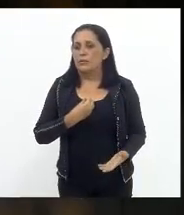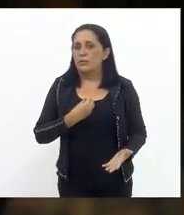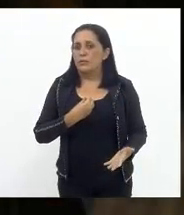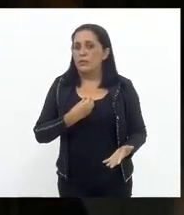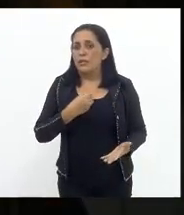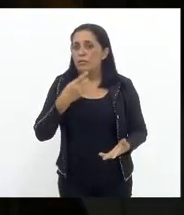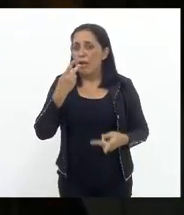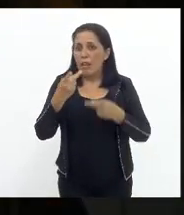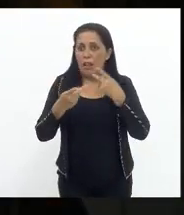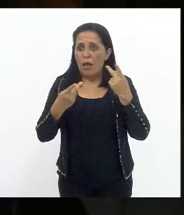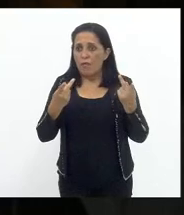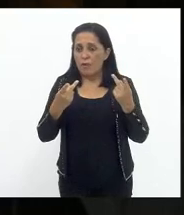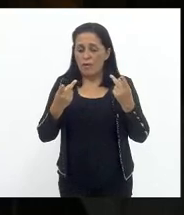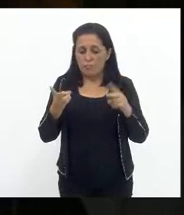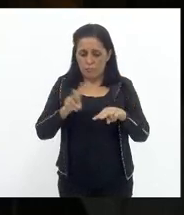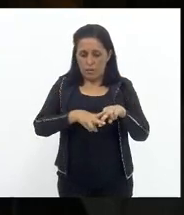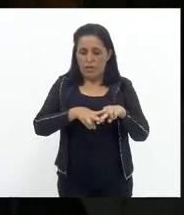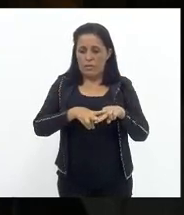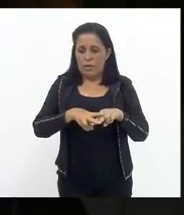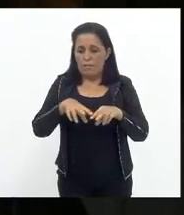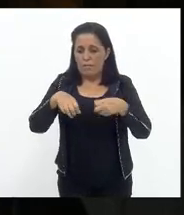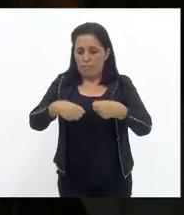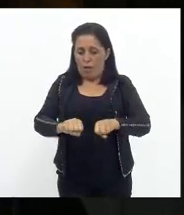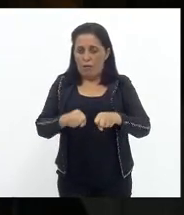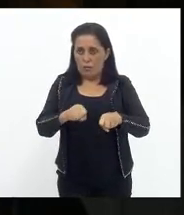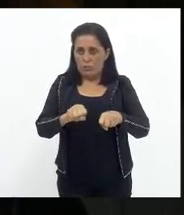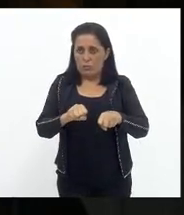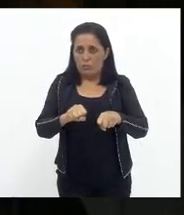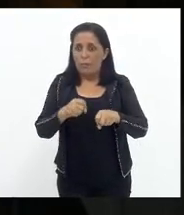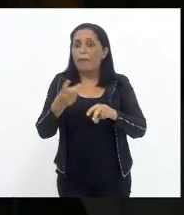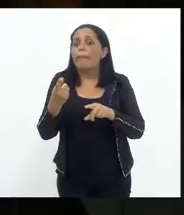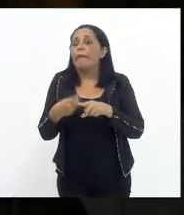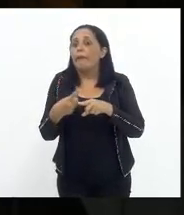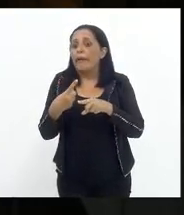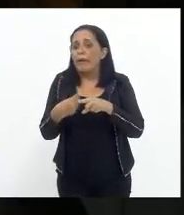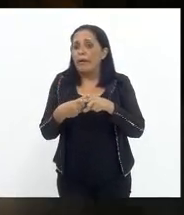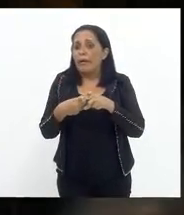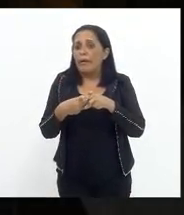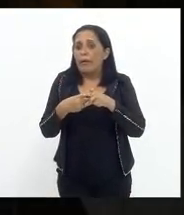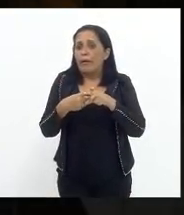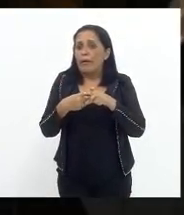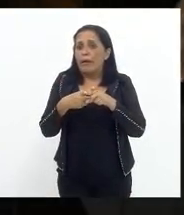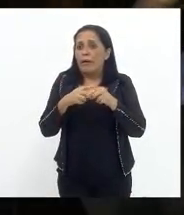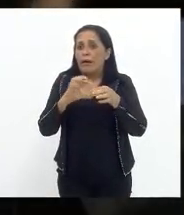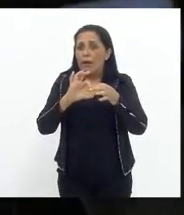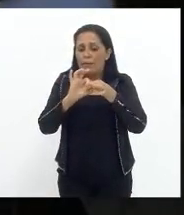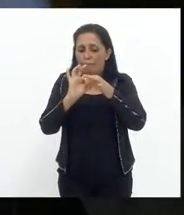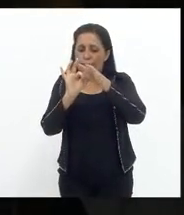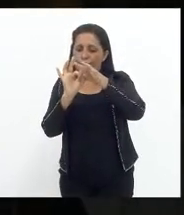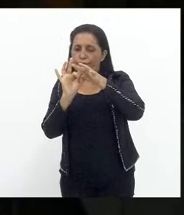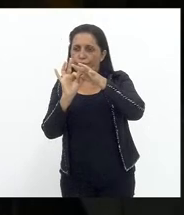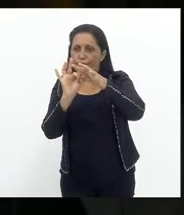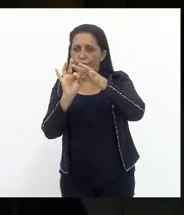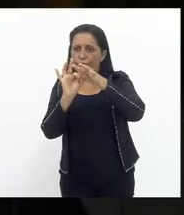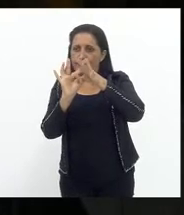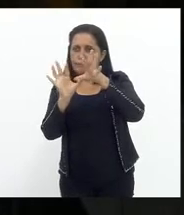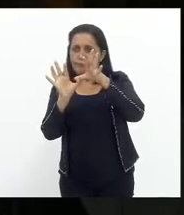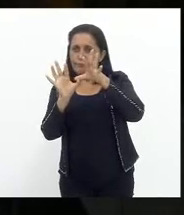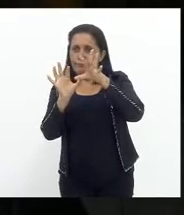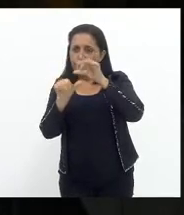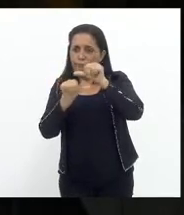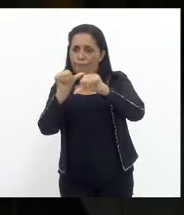que dizia que estava apreendendo a moto porque o lacre da moto estava